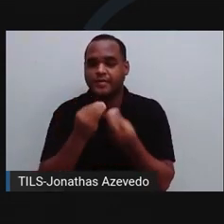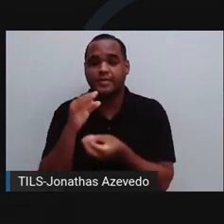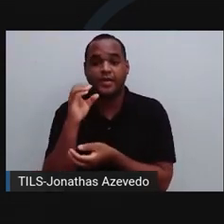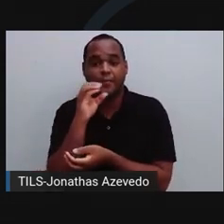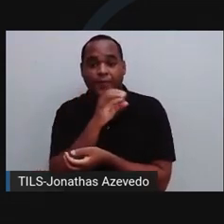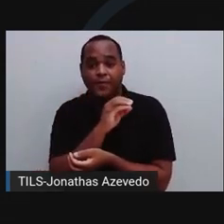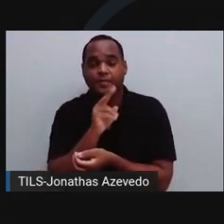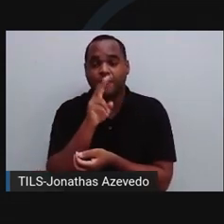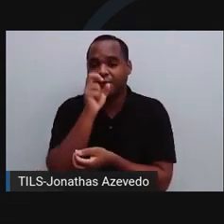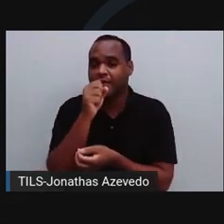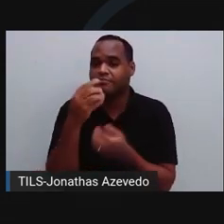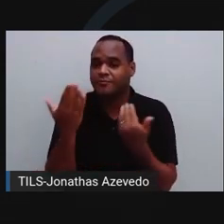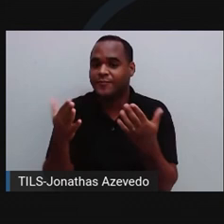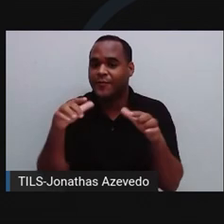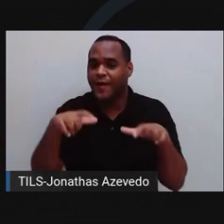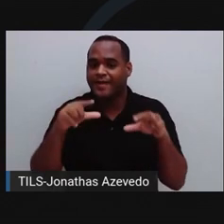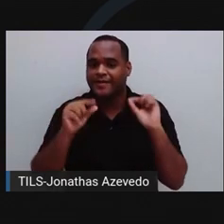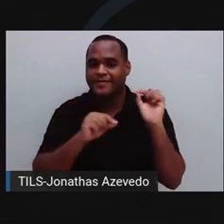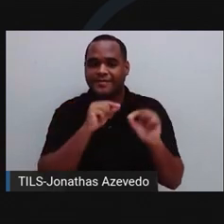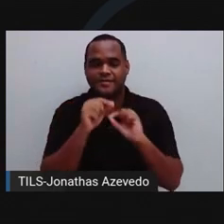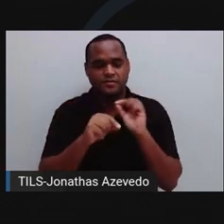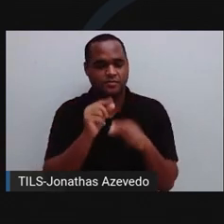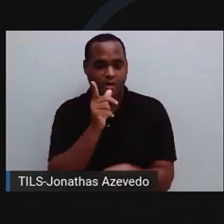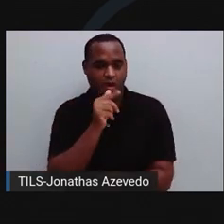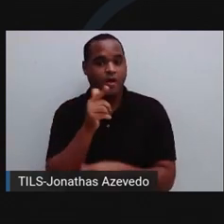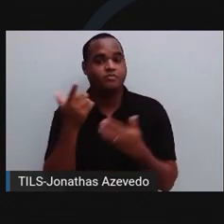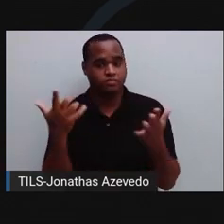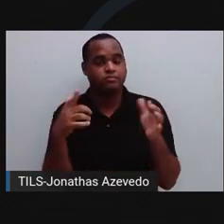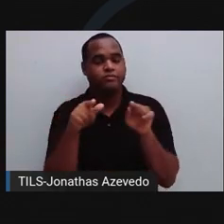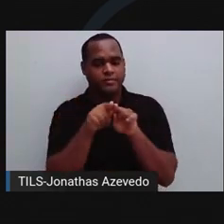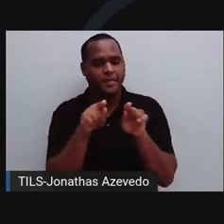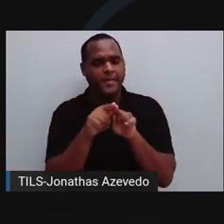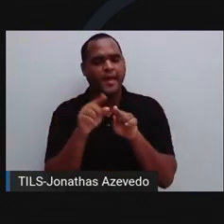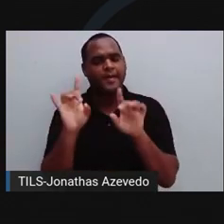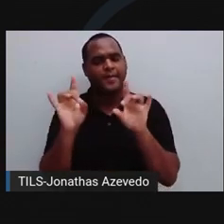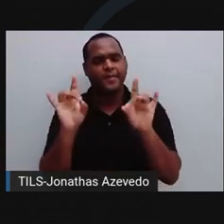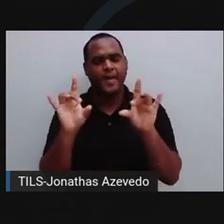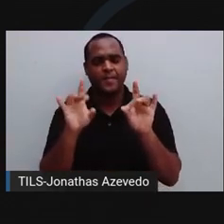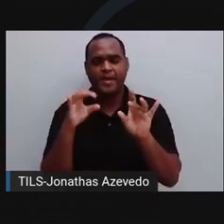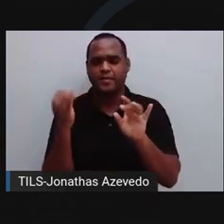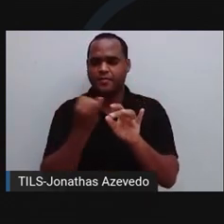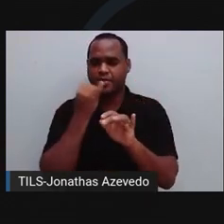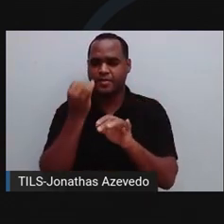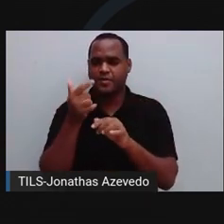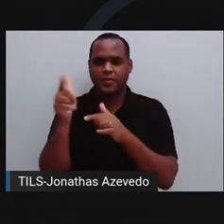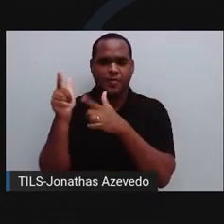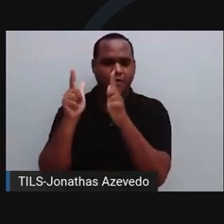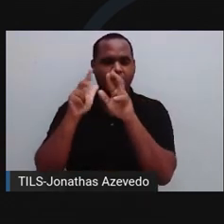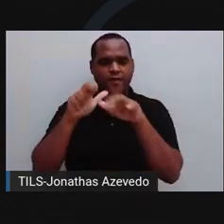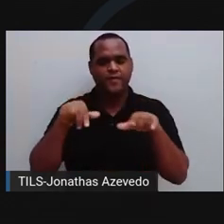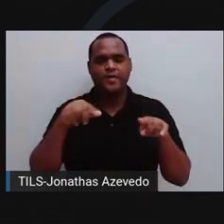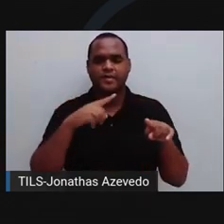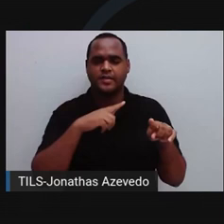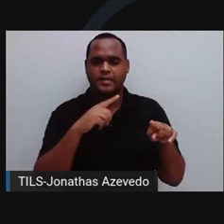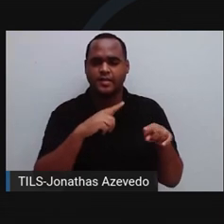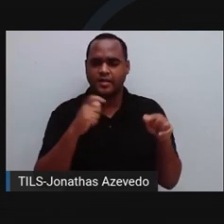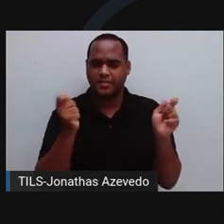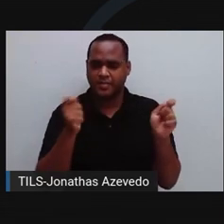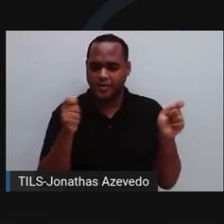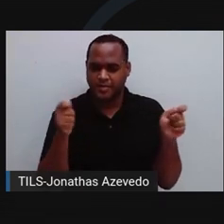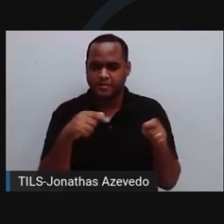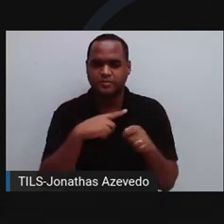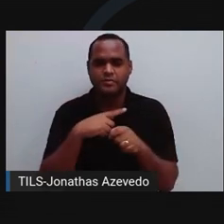ambiente. Além da água, que é um caso especial, o resto dos materiais se dilata caso sua temperatura